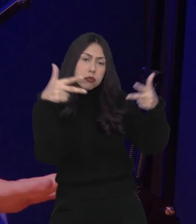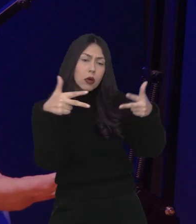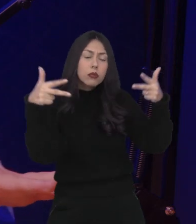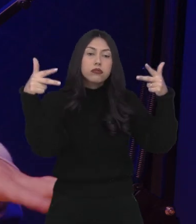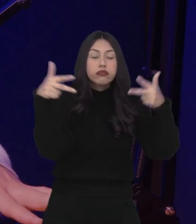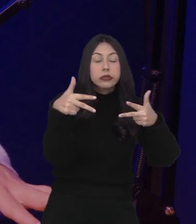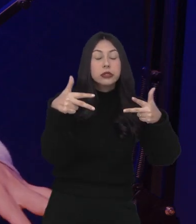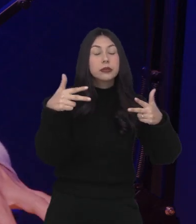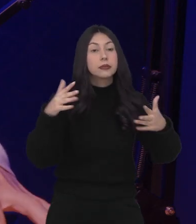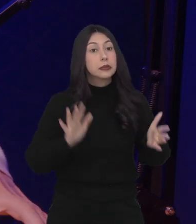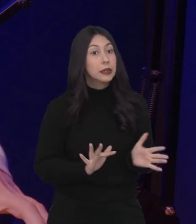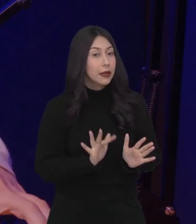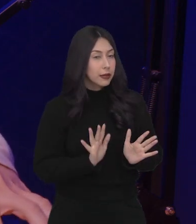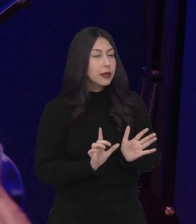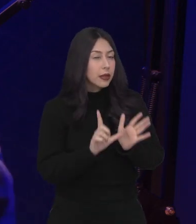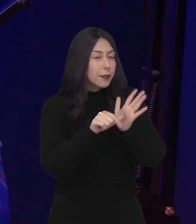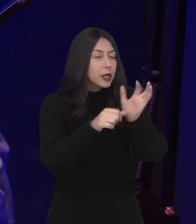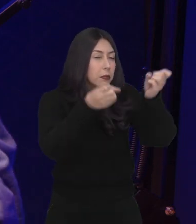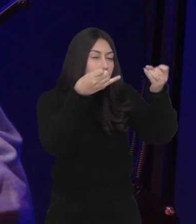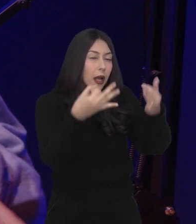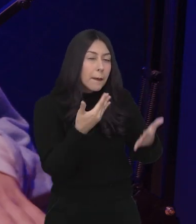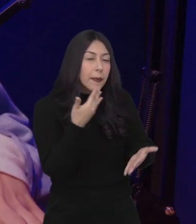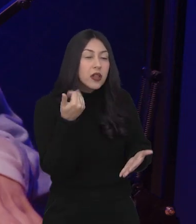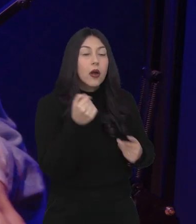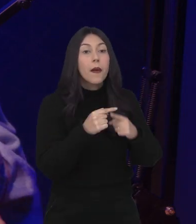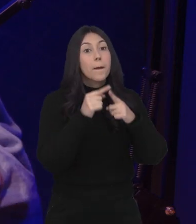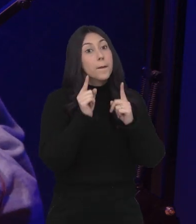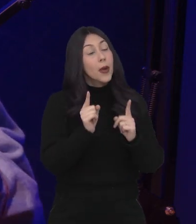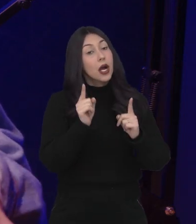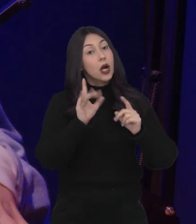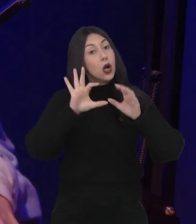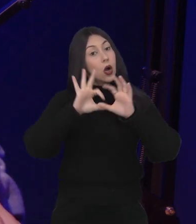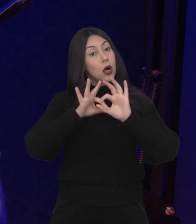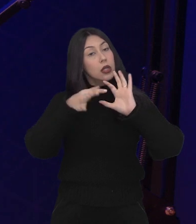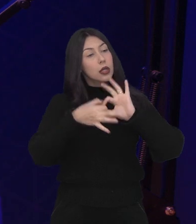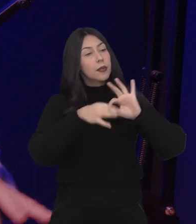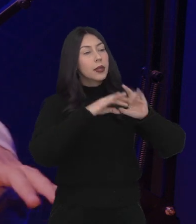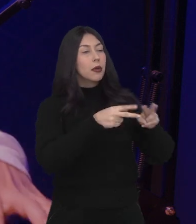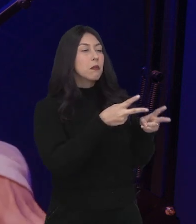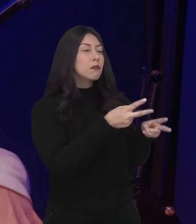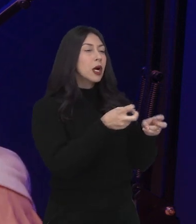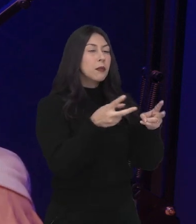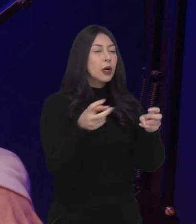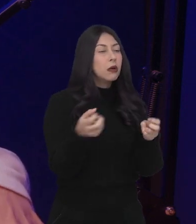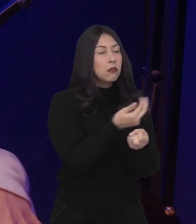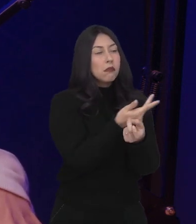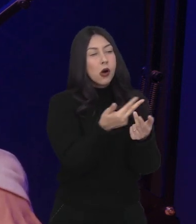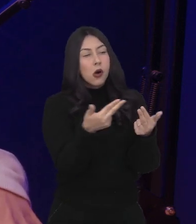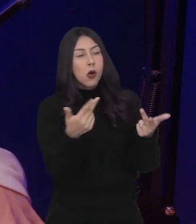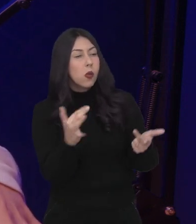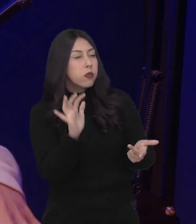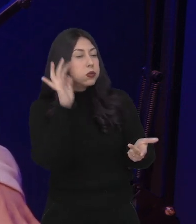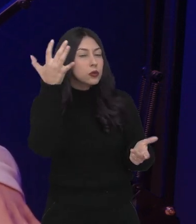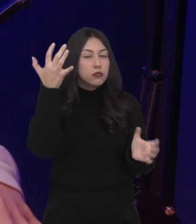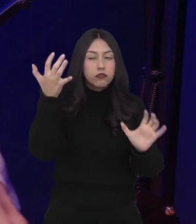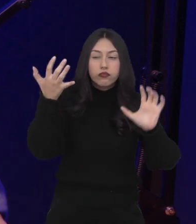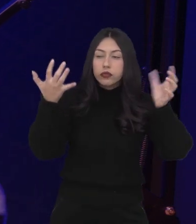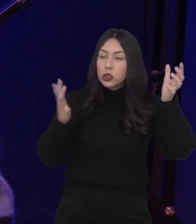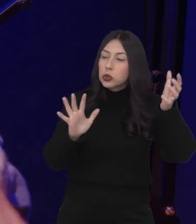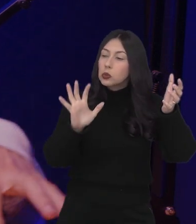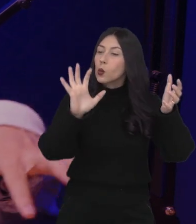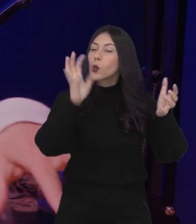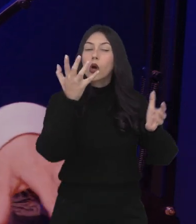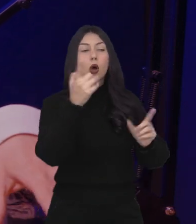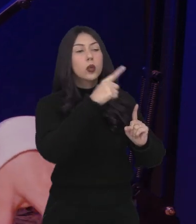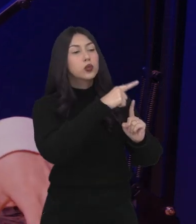mais disso. Mas como as Olimpíadas, elas vão então percebendo a popularidade de